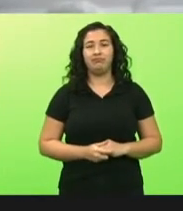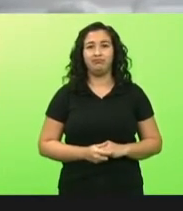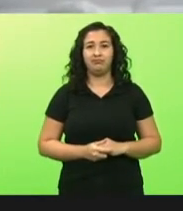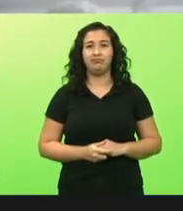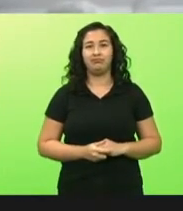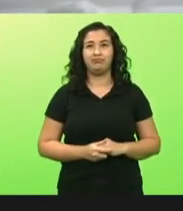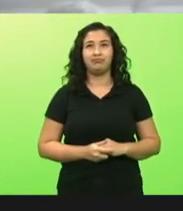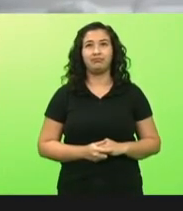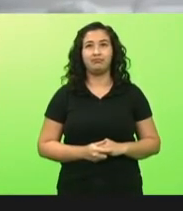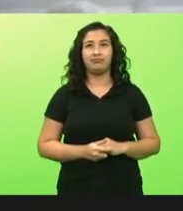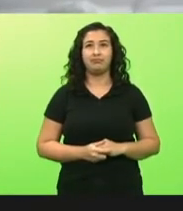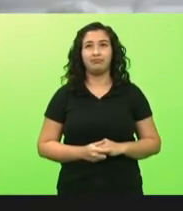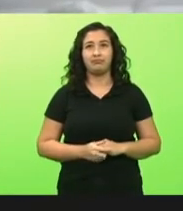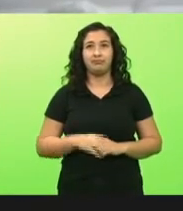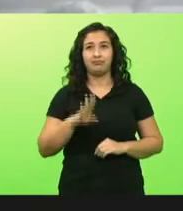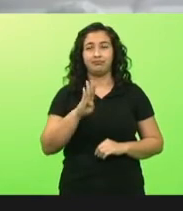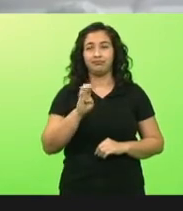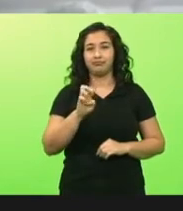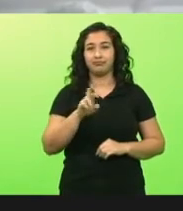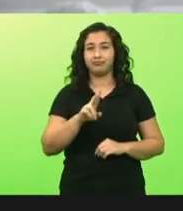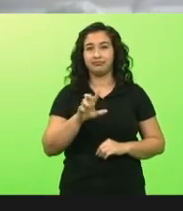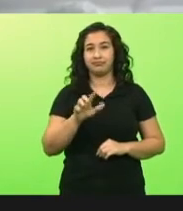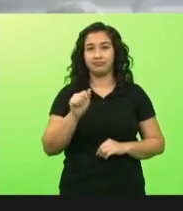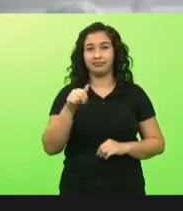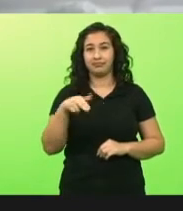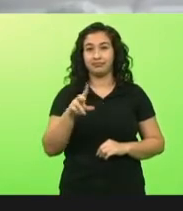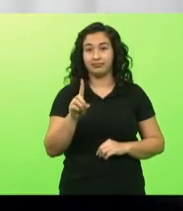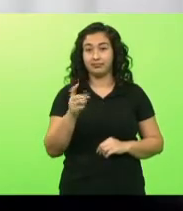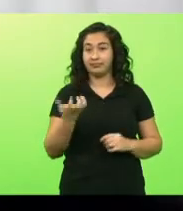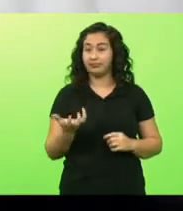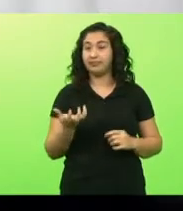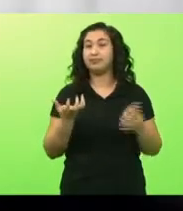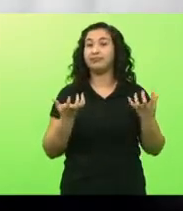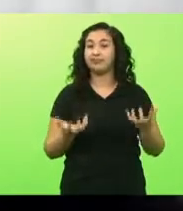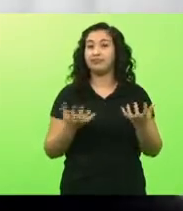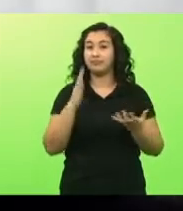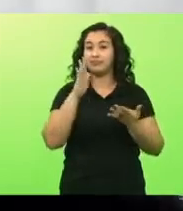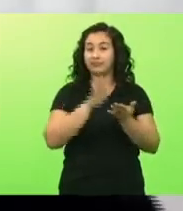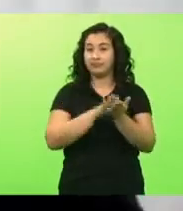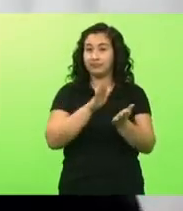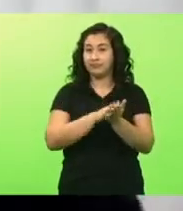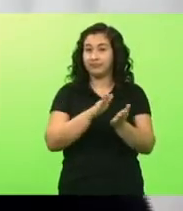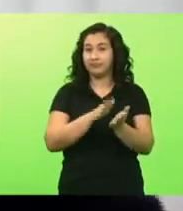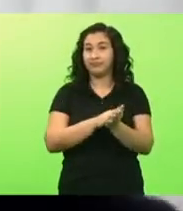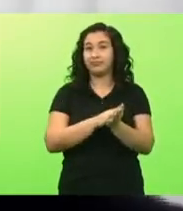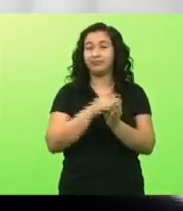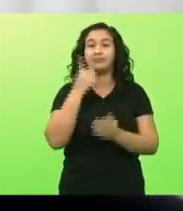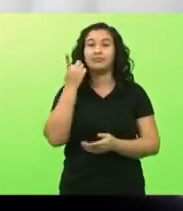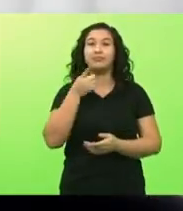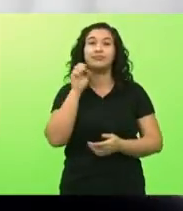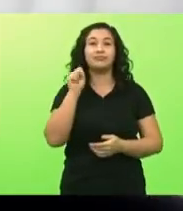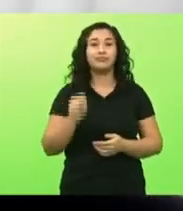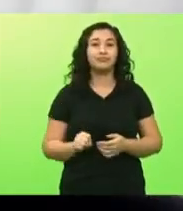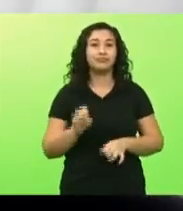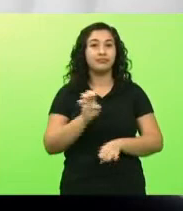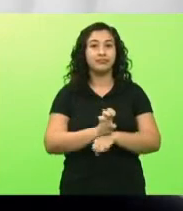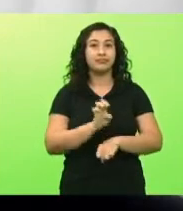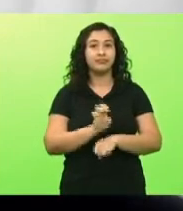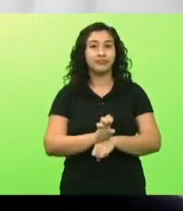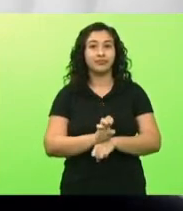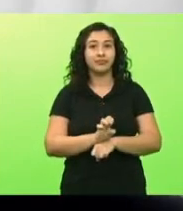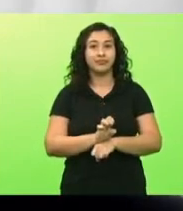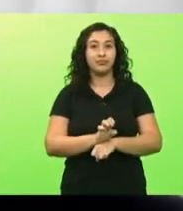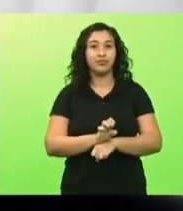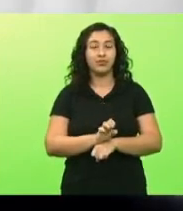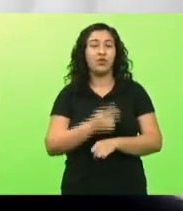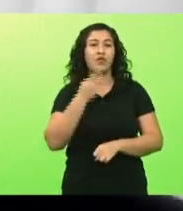Berlanda. Eu também, eu quero parabenizar os deputados do sul do estado, mas eu também havia me manifestado aqui em